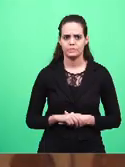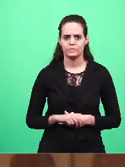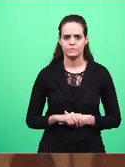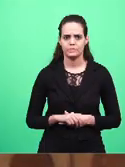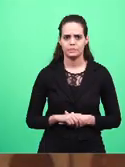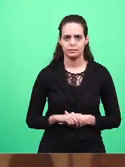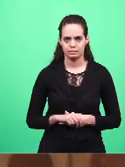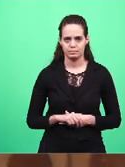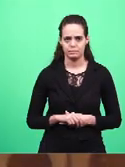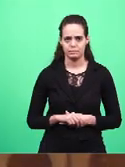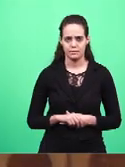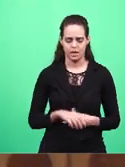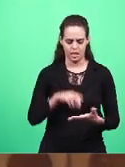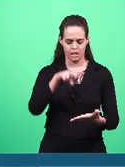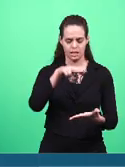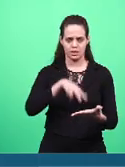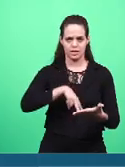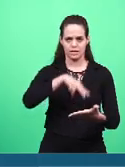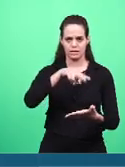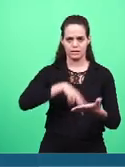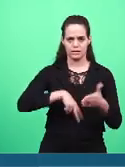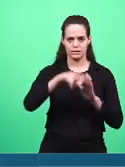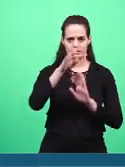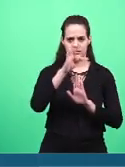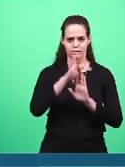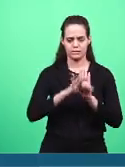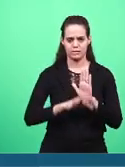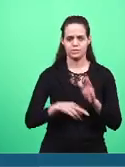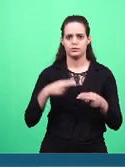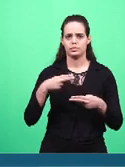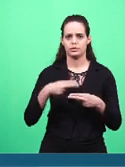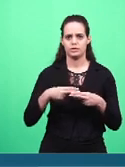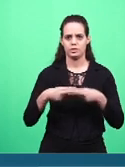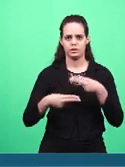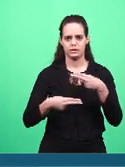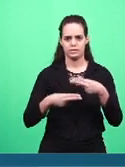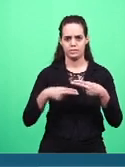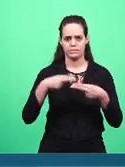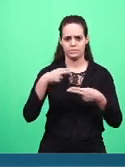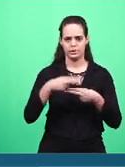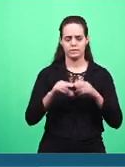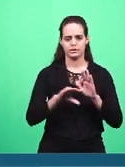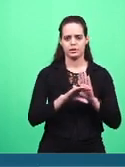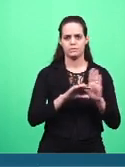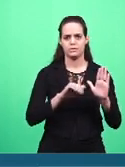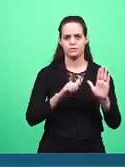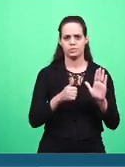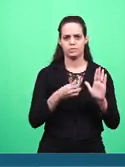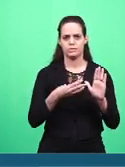abrigo, porque começou a cair o foguete aqui de todo jeito. Aí eu disse assim: ainda bem que eu não estava aí, não é?